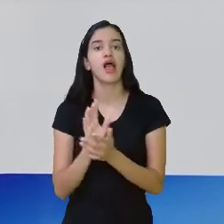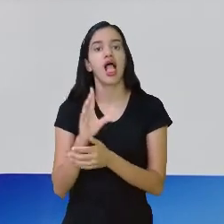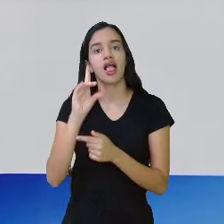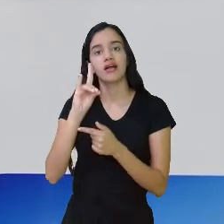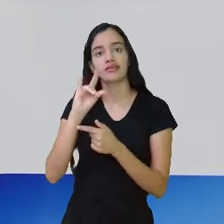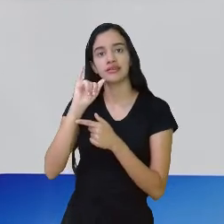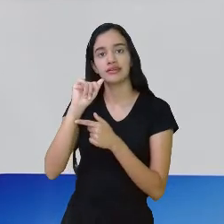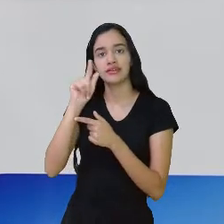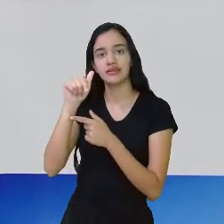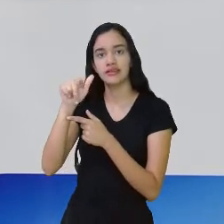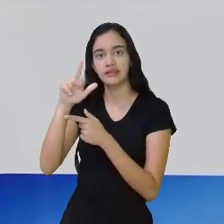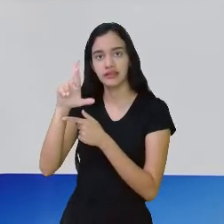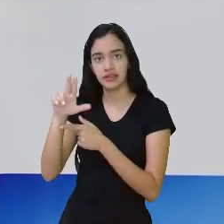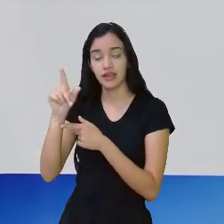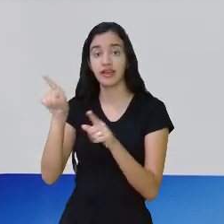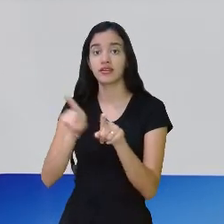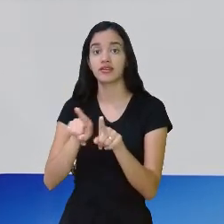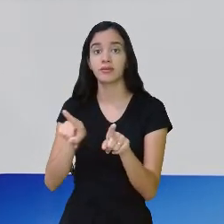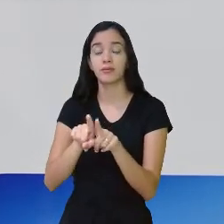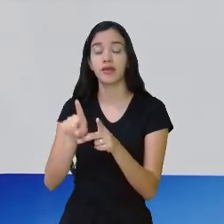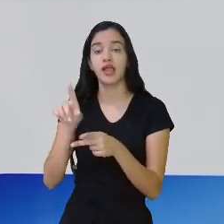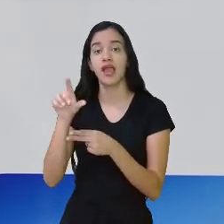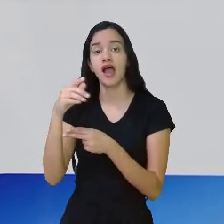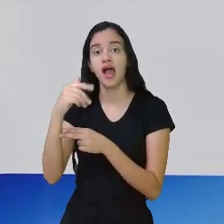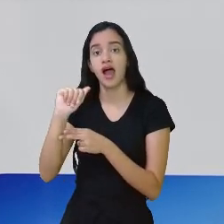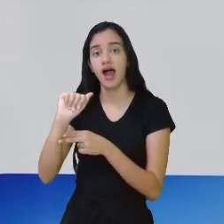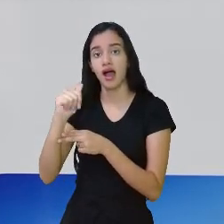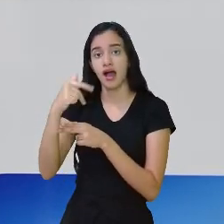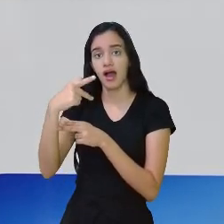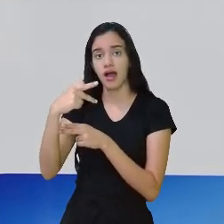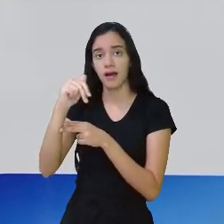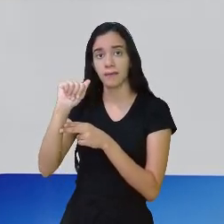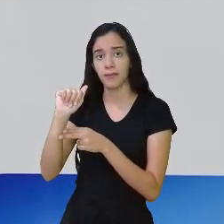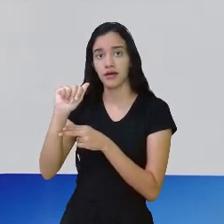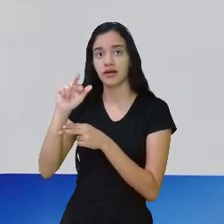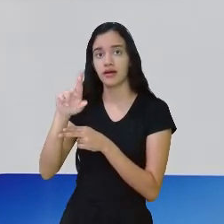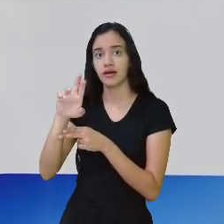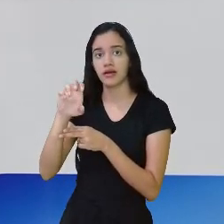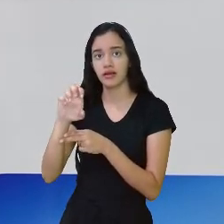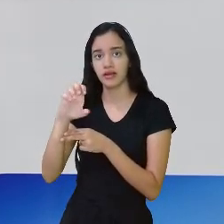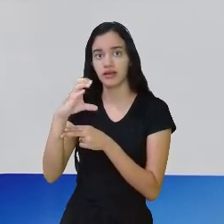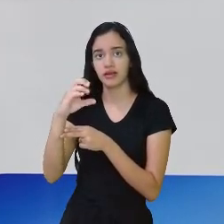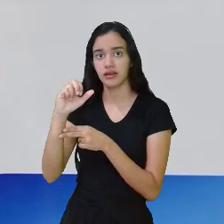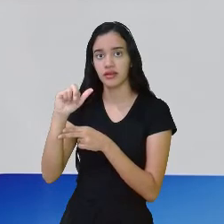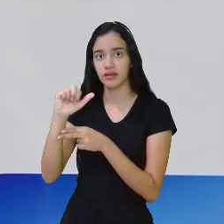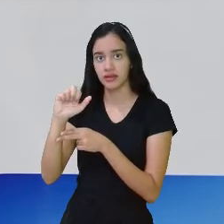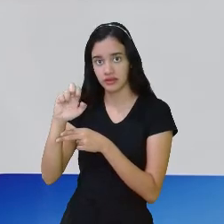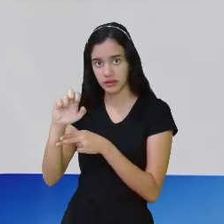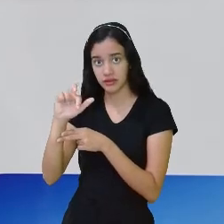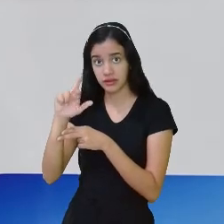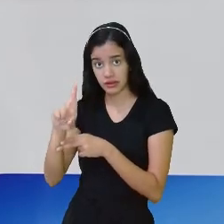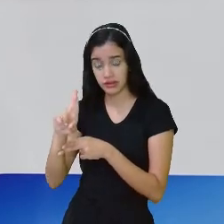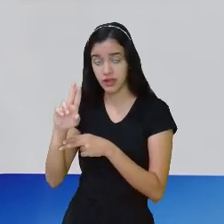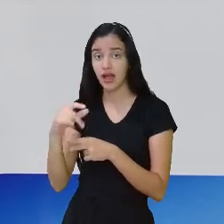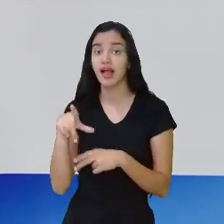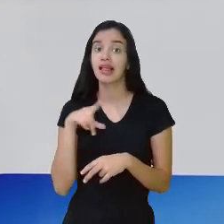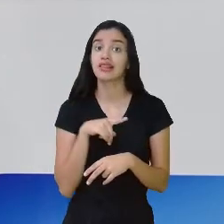rimam, dizer e aparecer. Vou lembrar novamente. As palavras que rimam, elas têm a